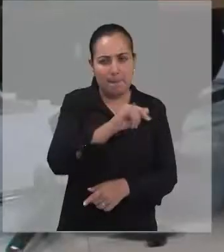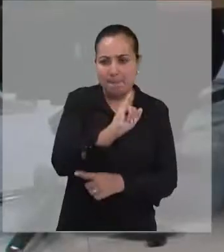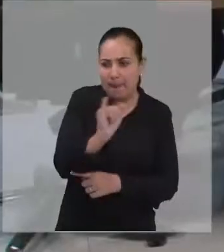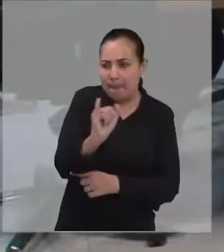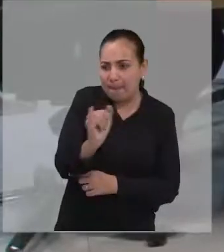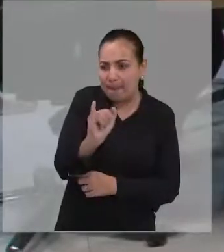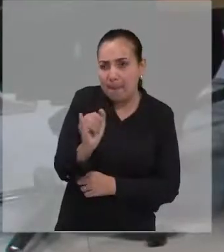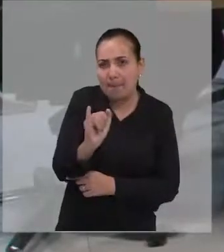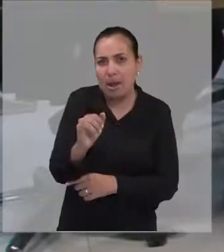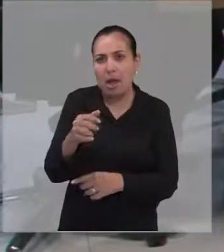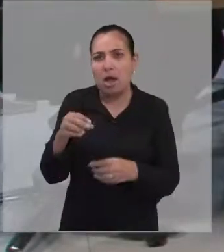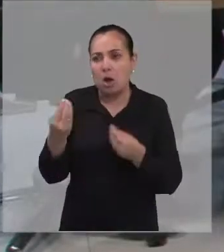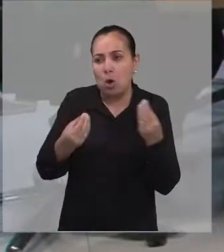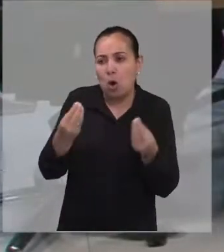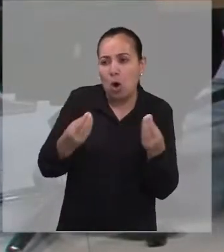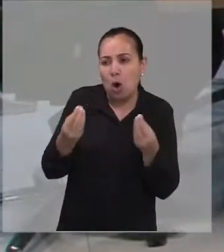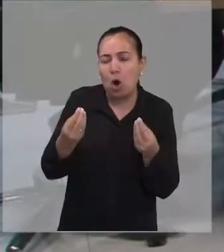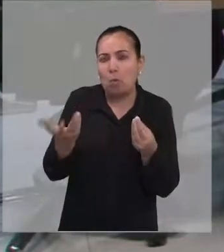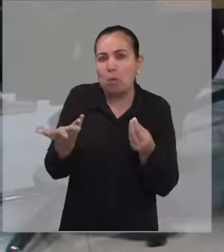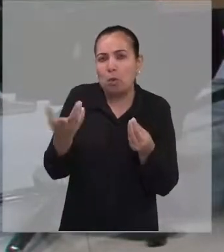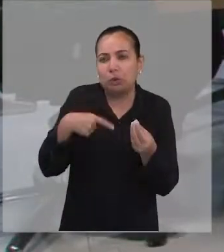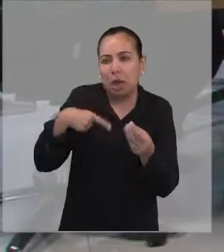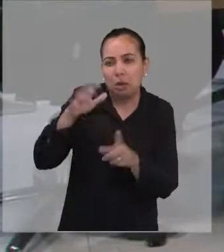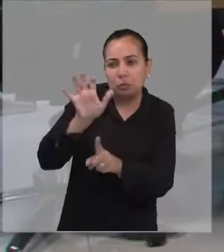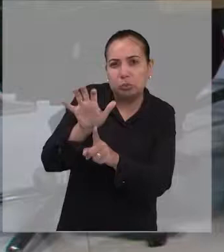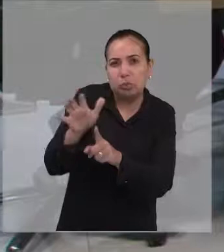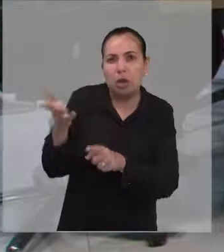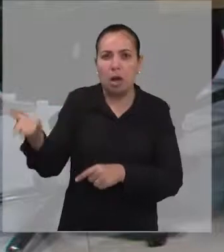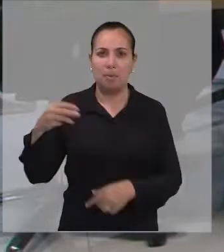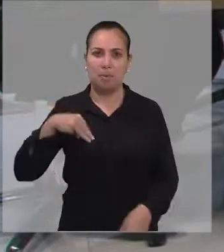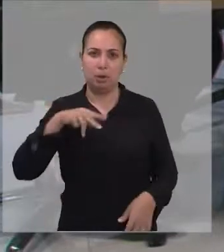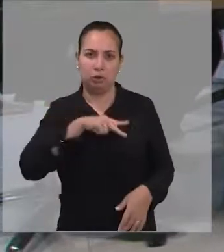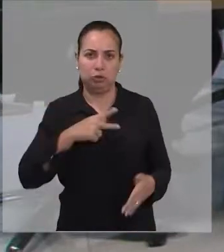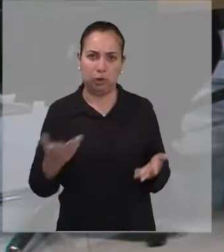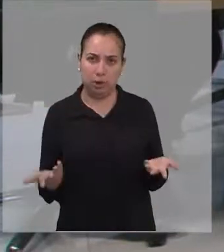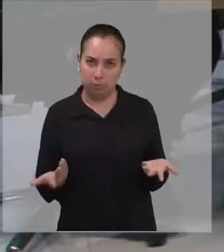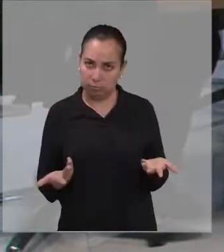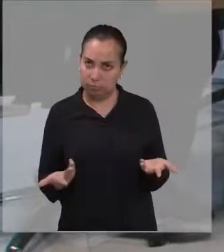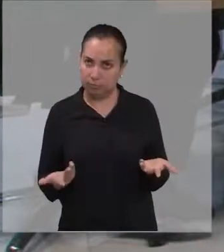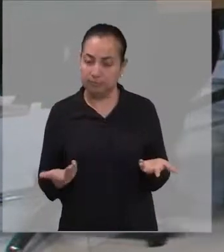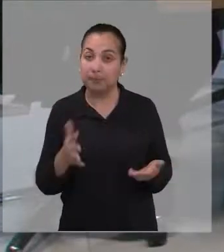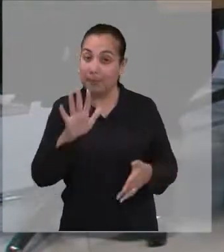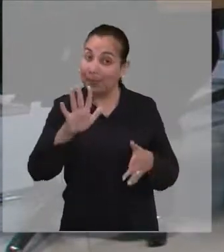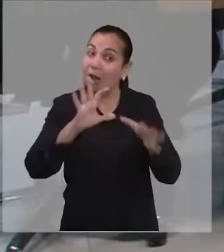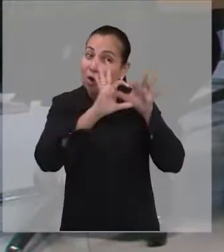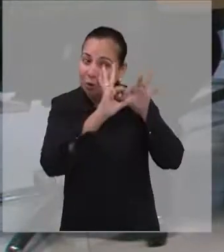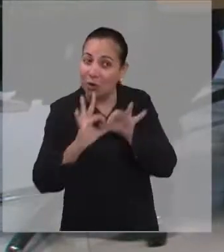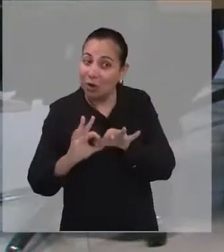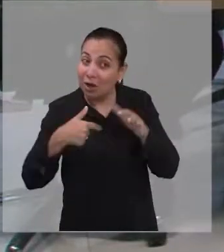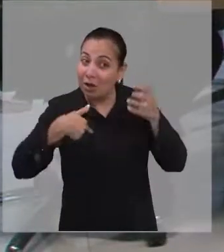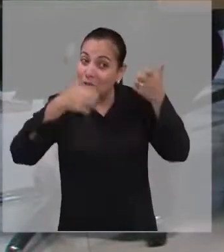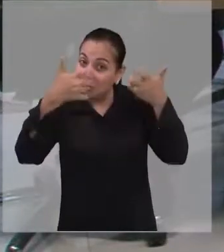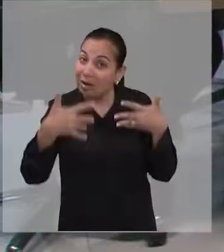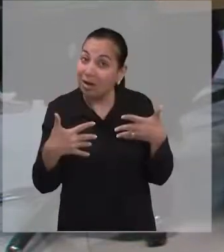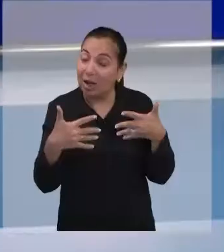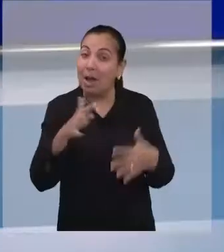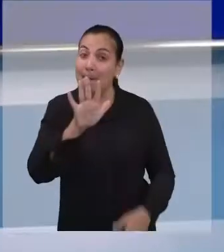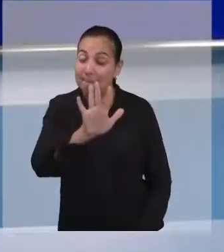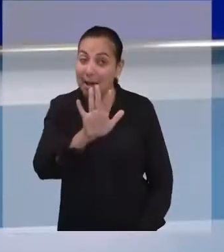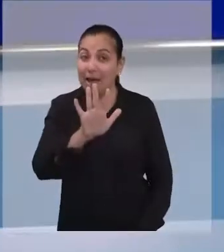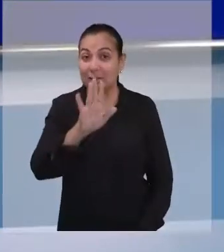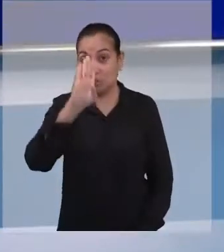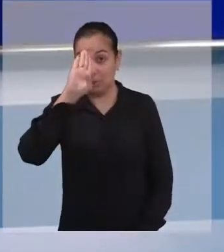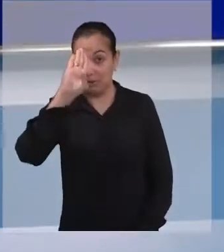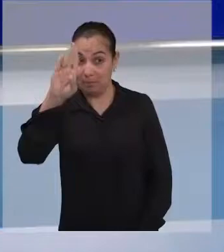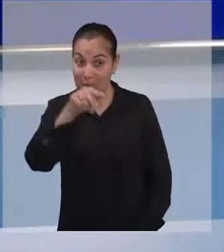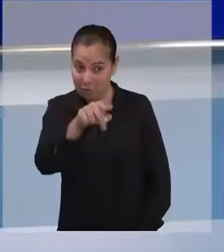cobrando que se criasse um fato. Muito tempo essa operação. No contexto em que eu estou lhe dizendo, que eu estou me referindo. Agora, o ponto central que você